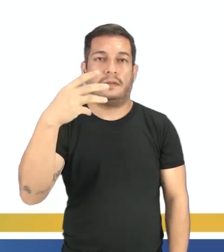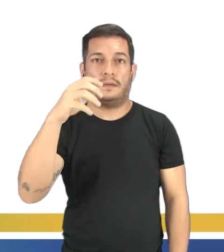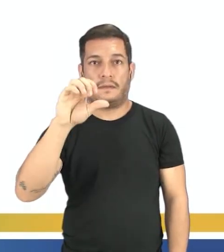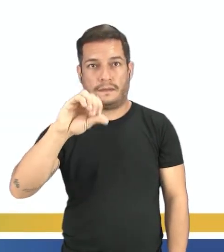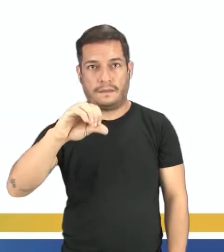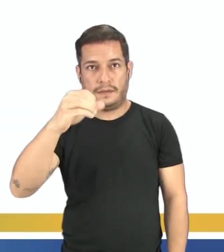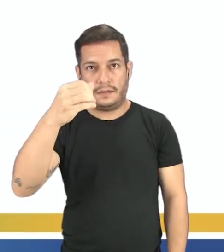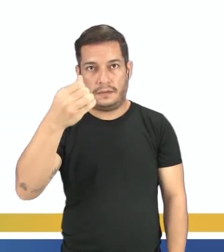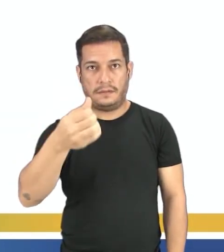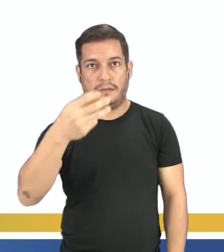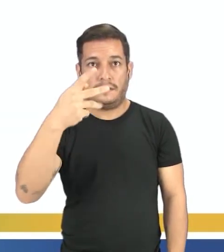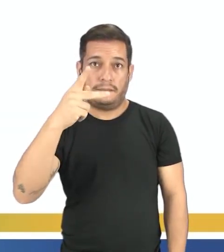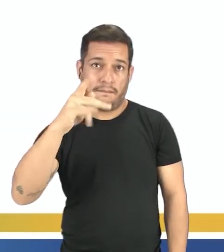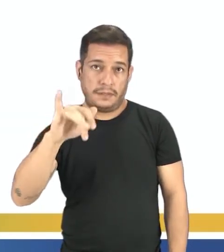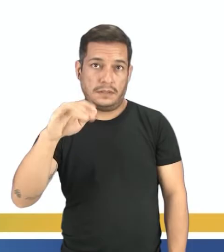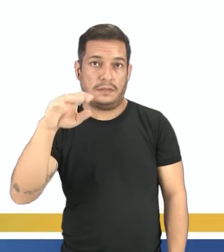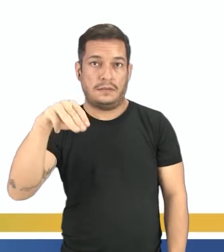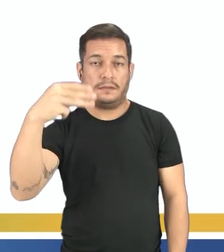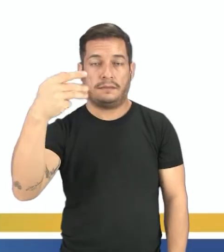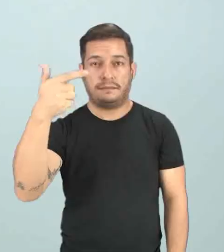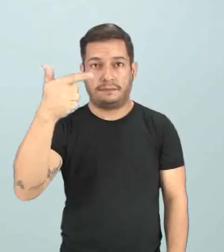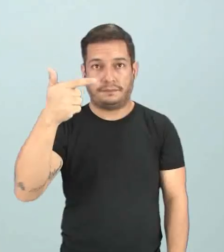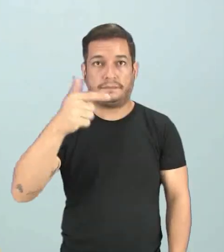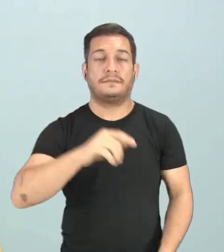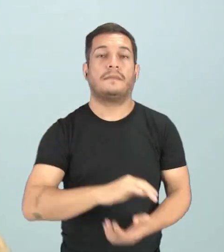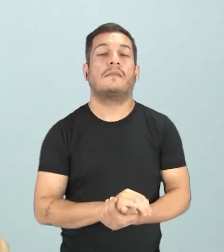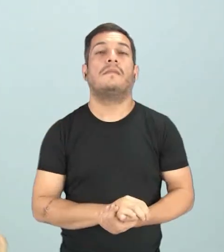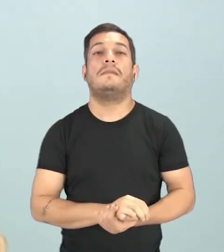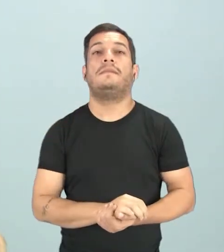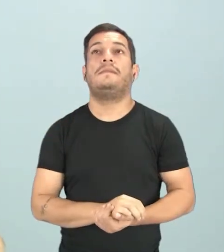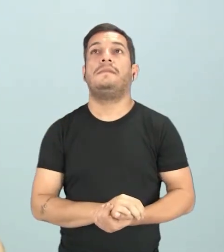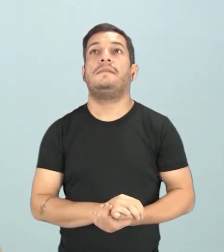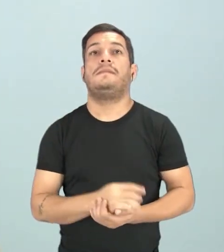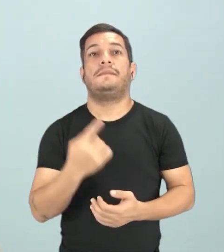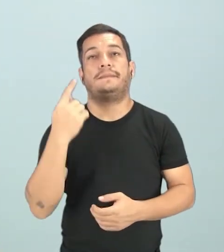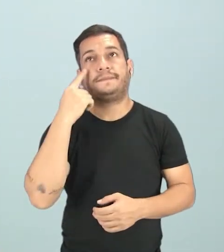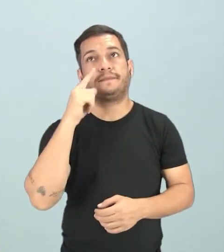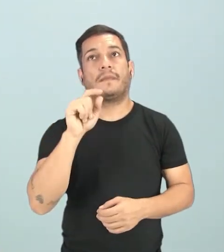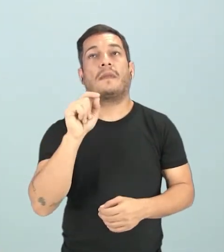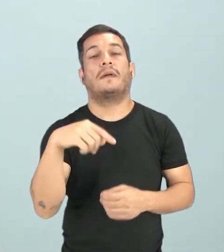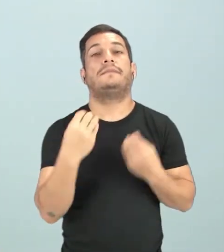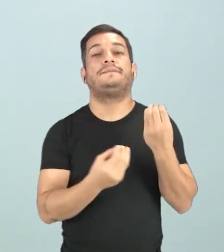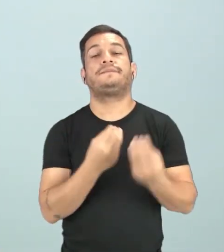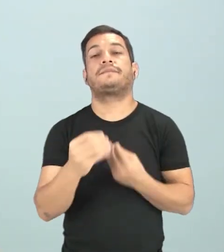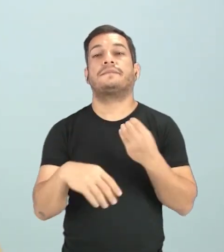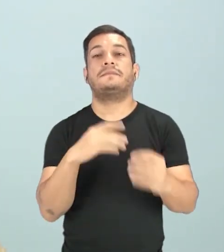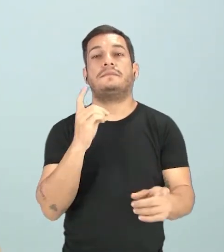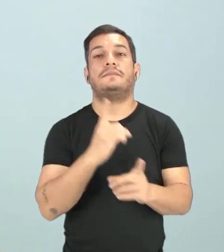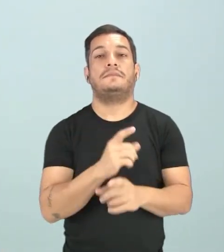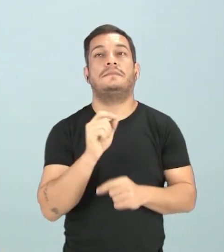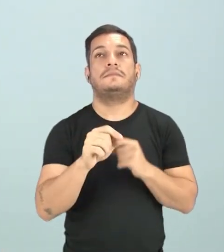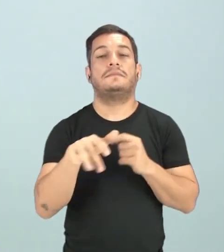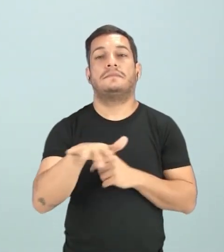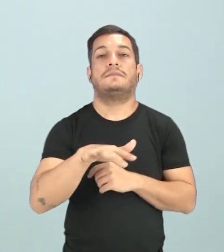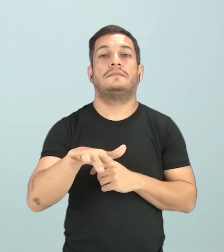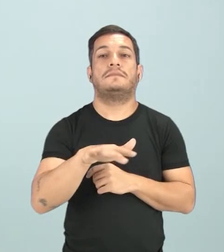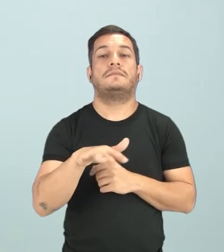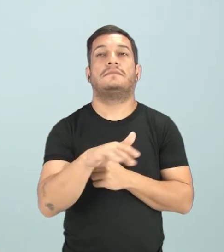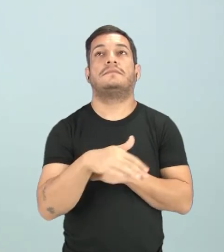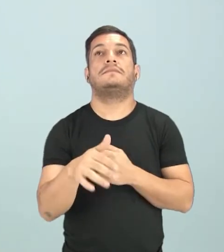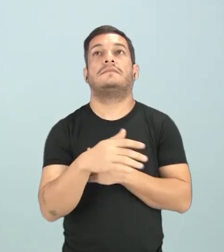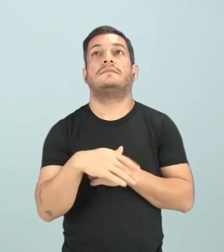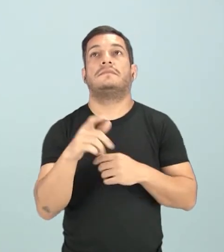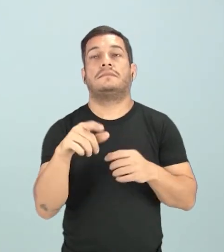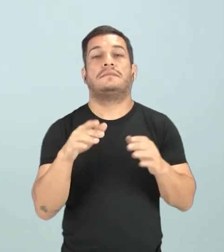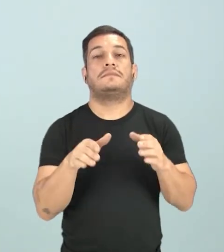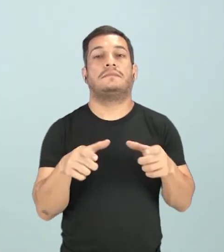que nós encontramos. Né? Então, nós vimos aqui como a gente pode encontrar a área de algumas partes